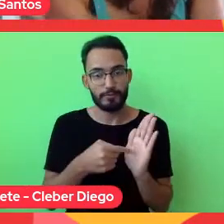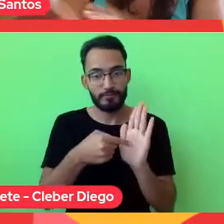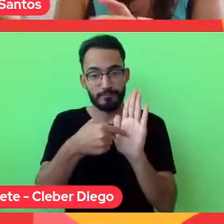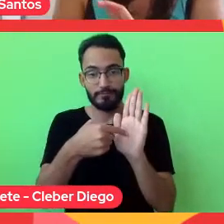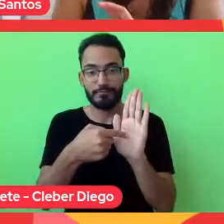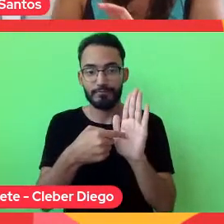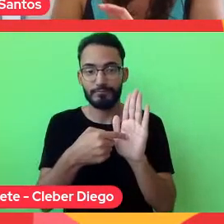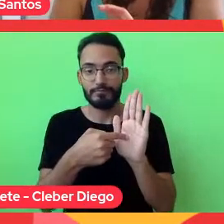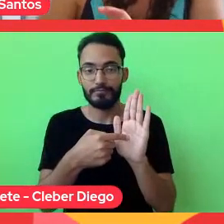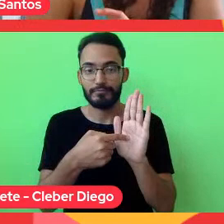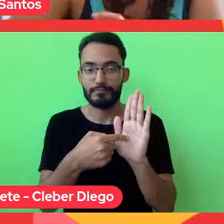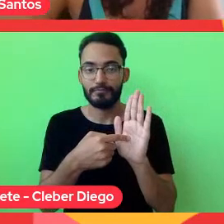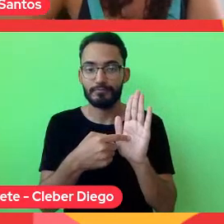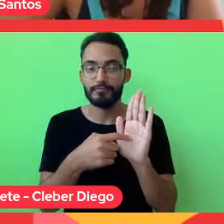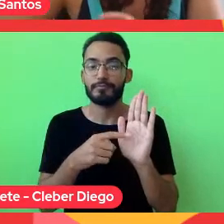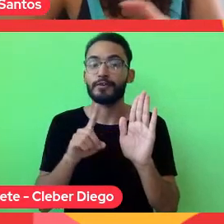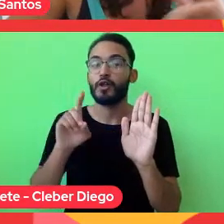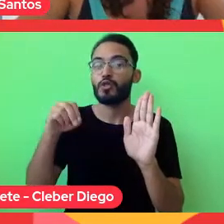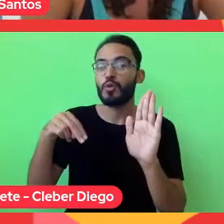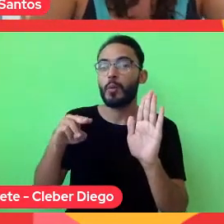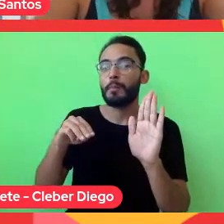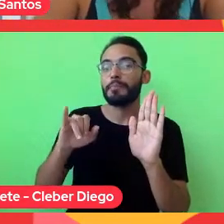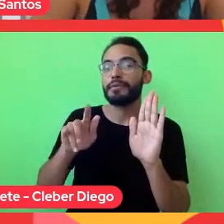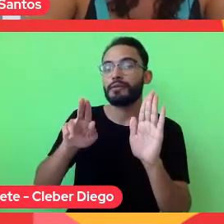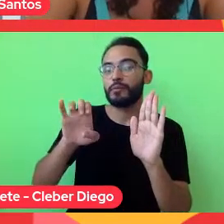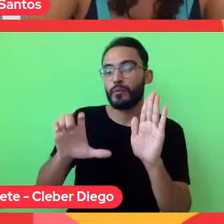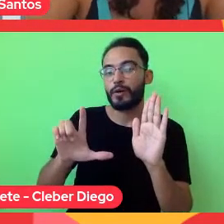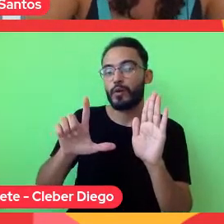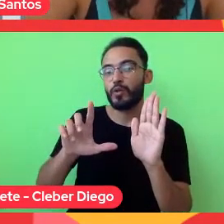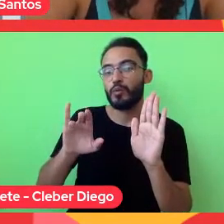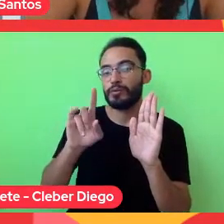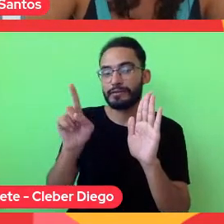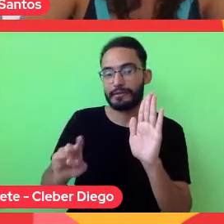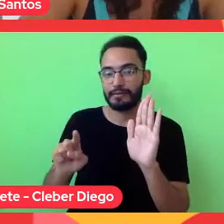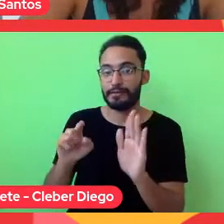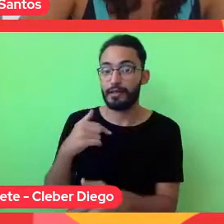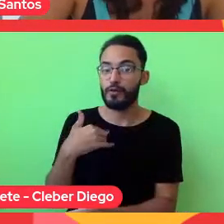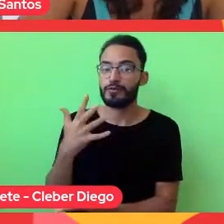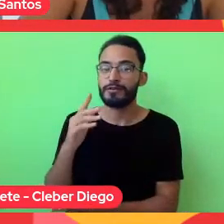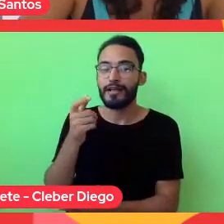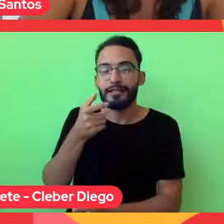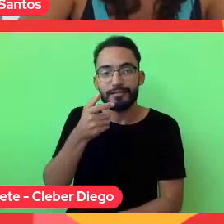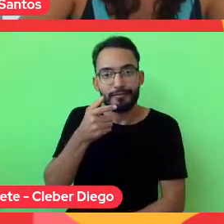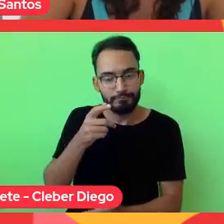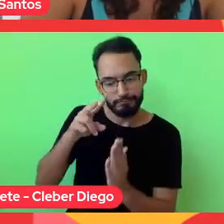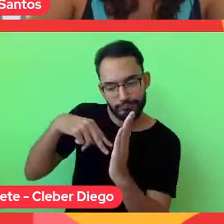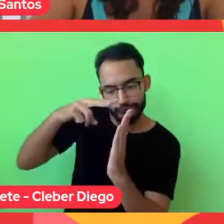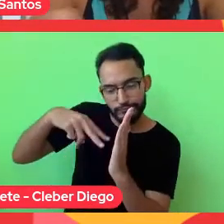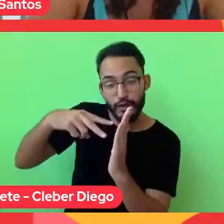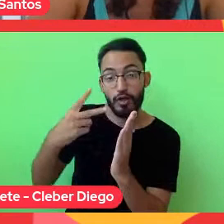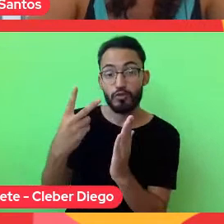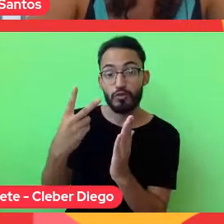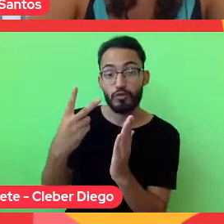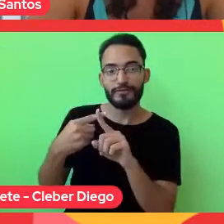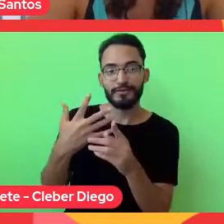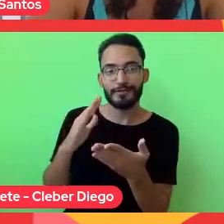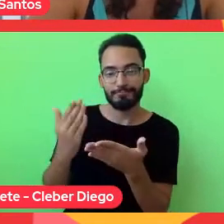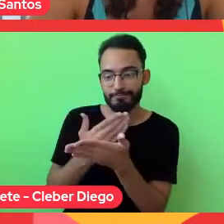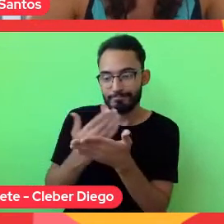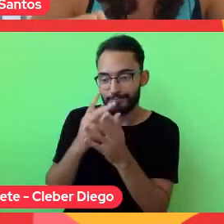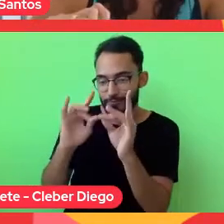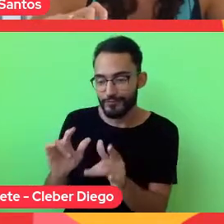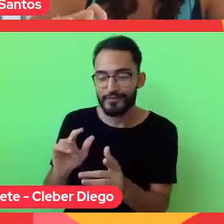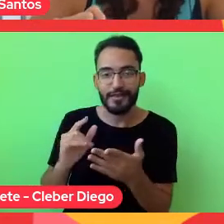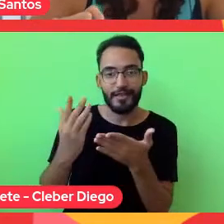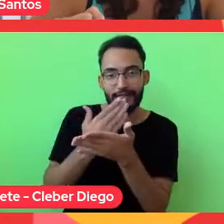de Dom Miguel Ruiz. Eu já li ele umas 2 vezes, ele é bem fininho, que ele fala que, ele conta a história,